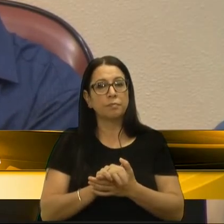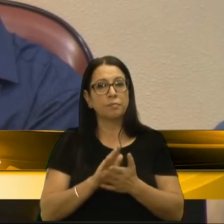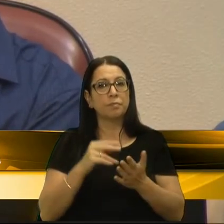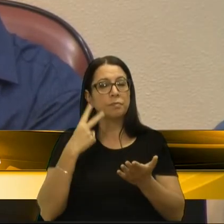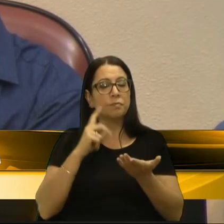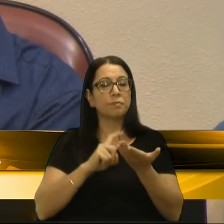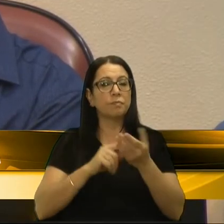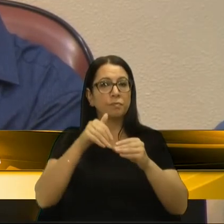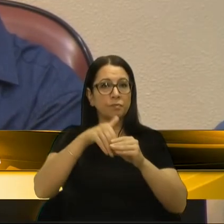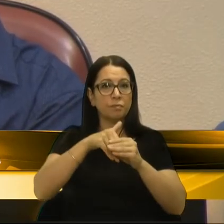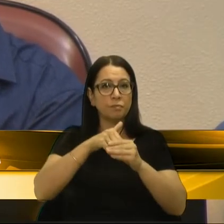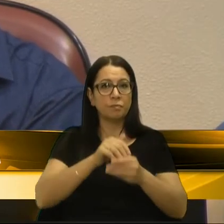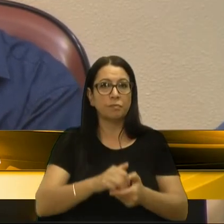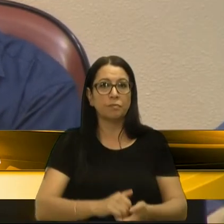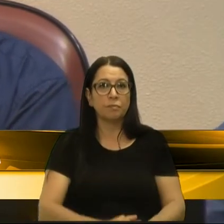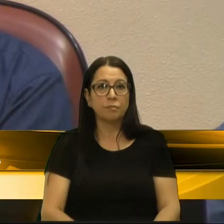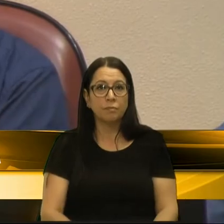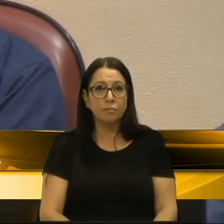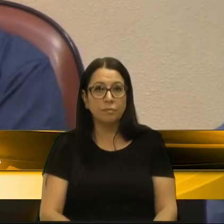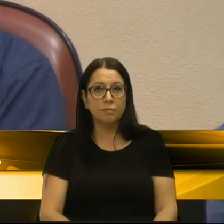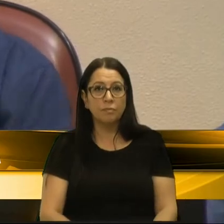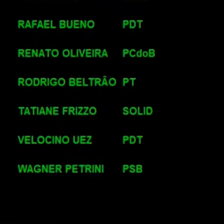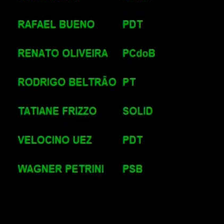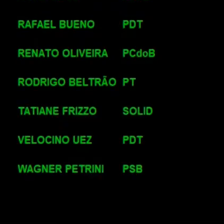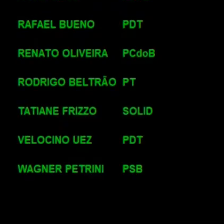Solicito aos vereadores que registrem seus votos.